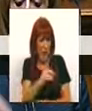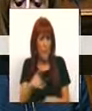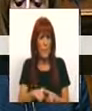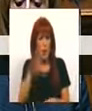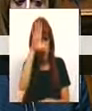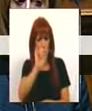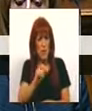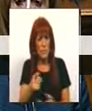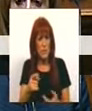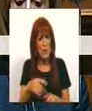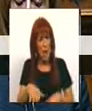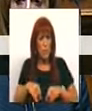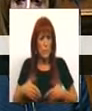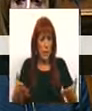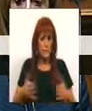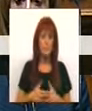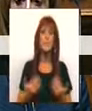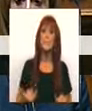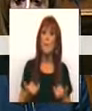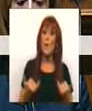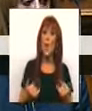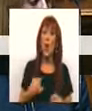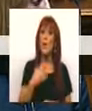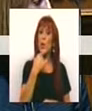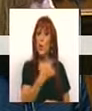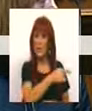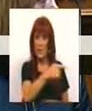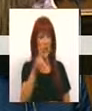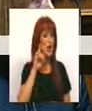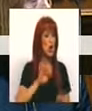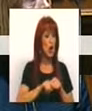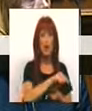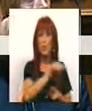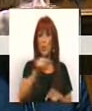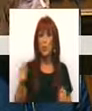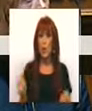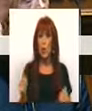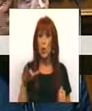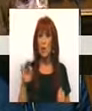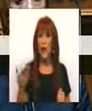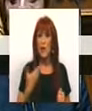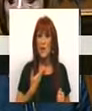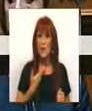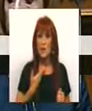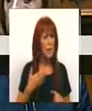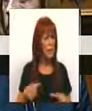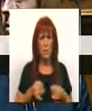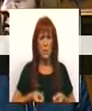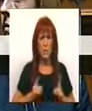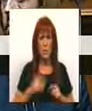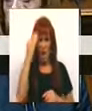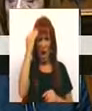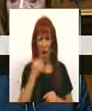estado tem que o a subir agora deixamos dizer senhores de seus estados o pc não aceita